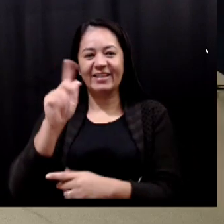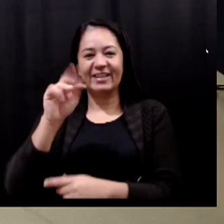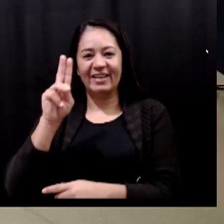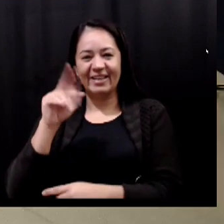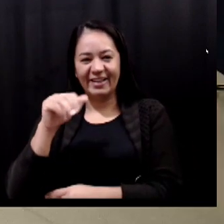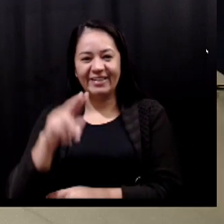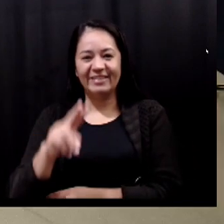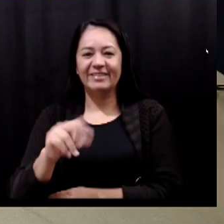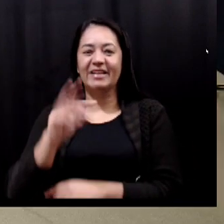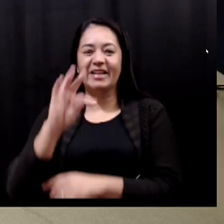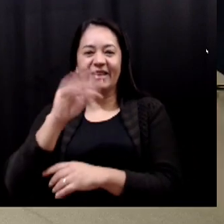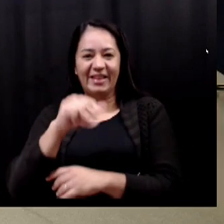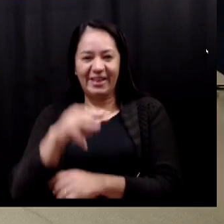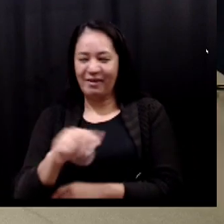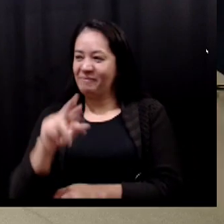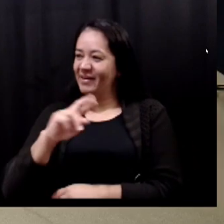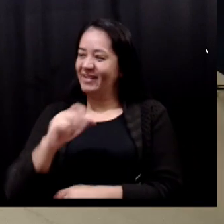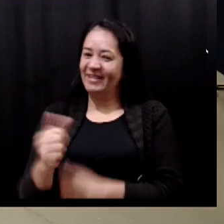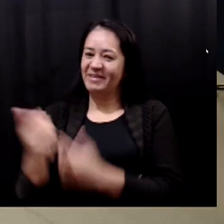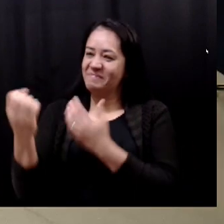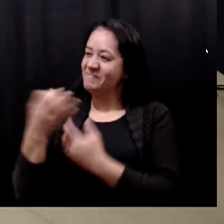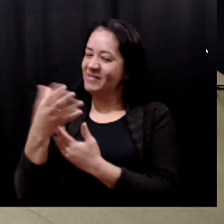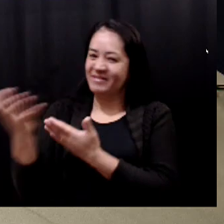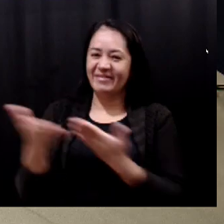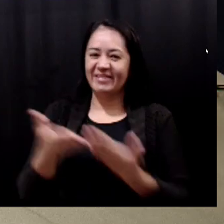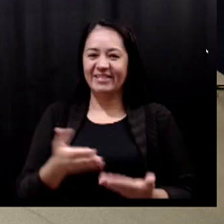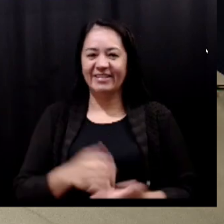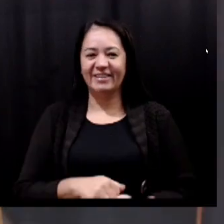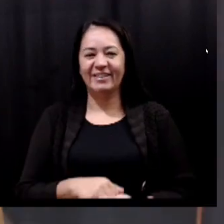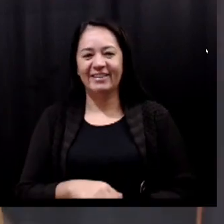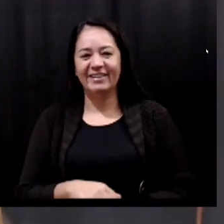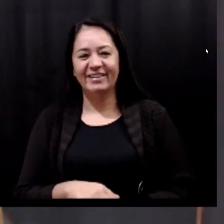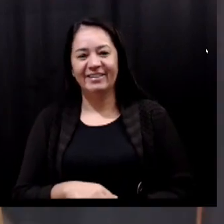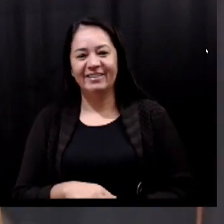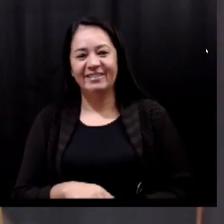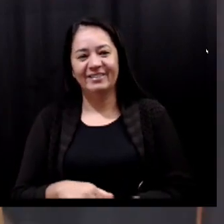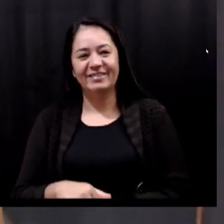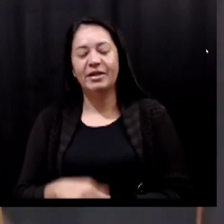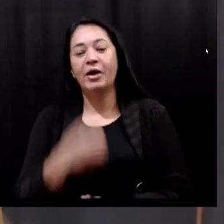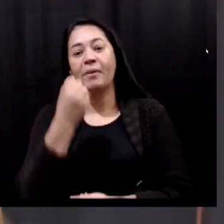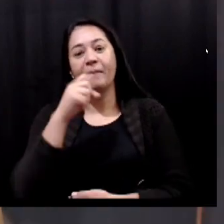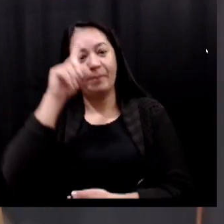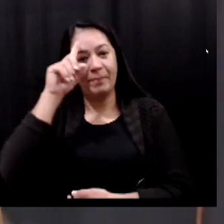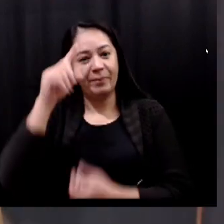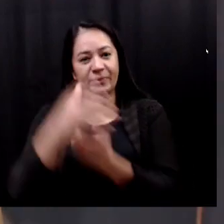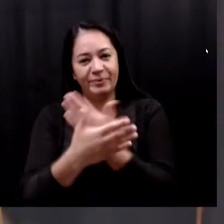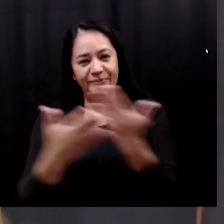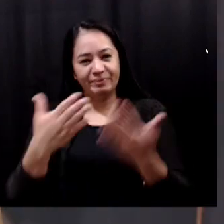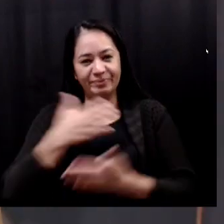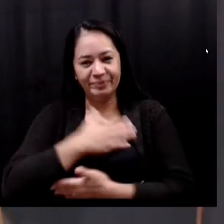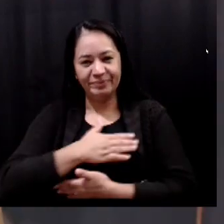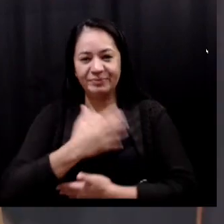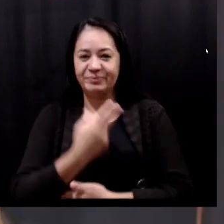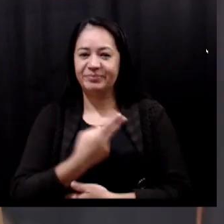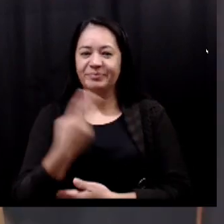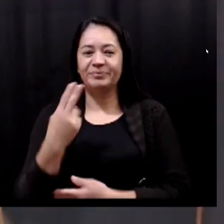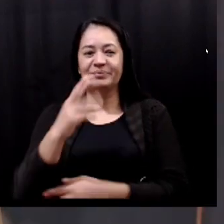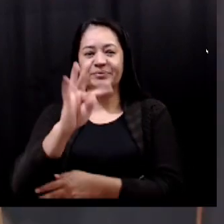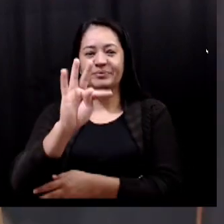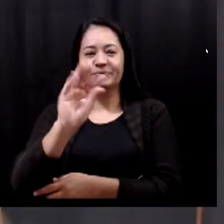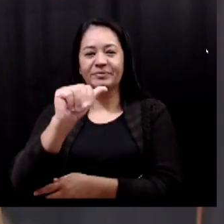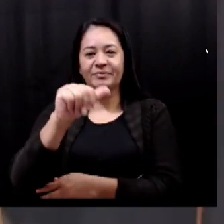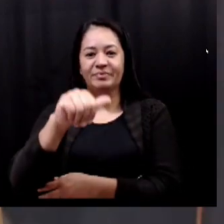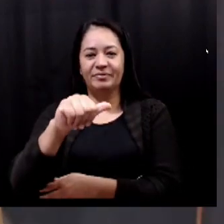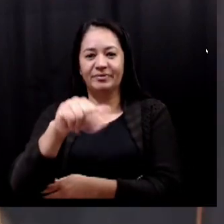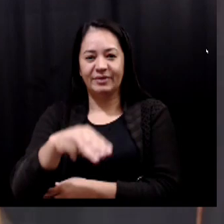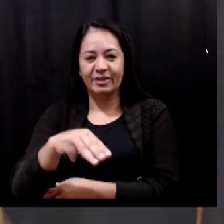Seja bem-vinda! Obrigada, bom dia. Bom dia para todo mundo. Prazer, meu nome é Tâmara, então, Tâmara Schioser. Eu sou